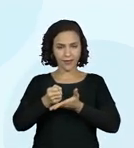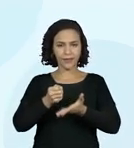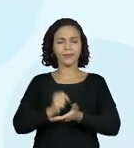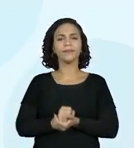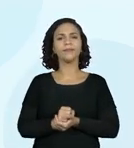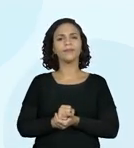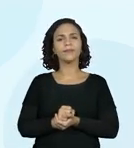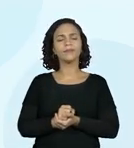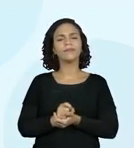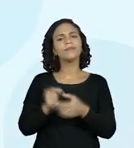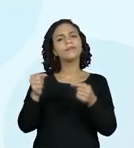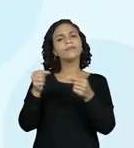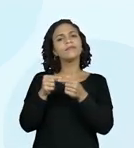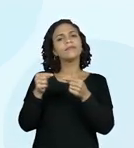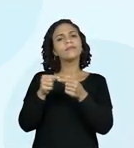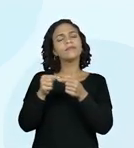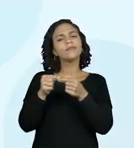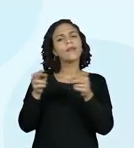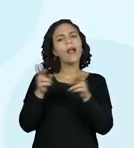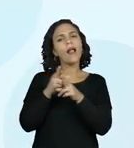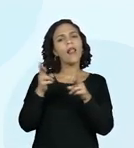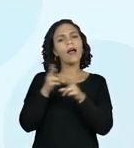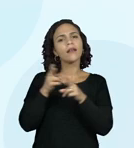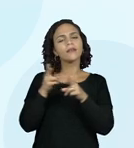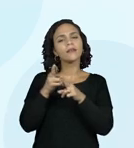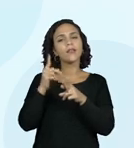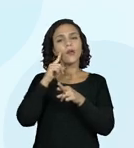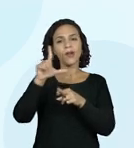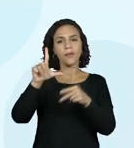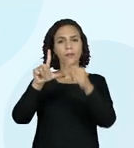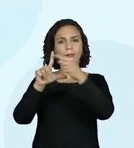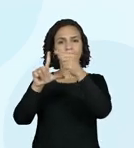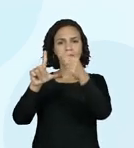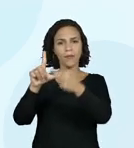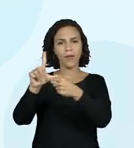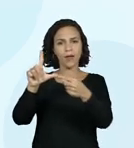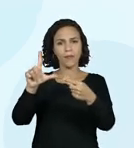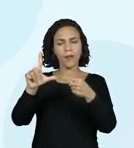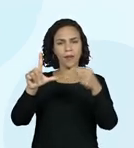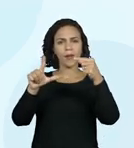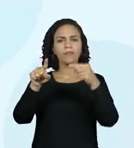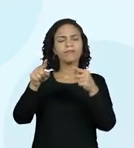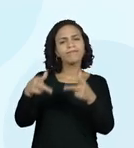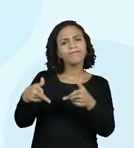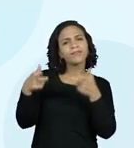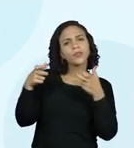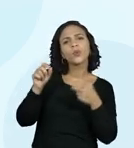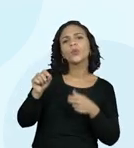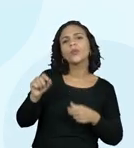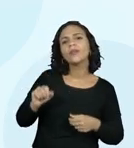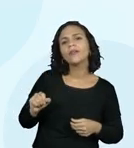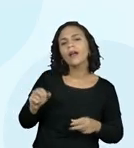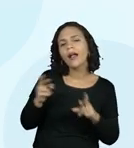em relação ao número de vértices, o que você pode identificar?